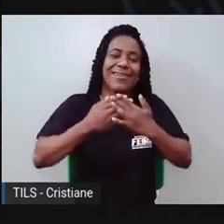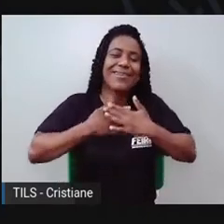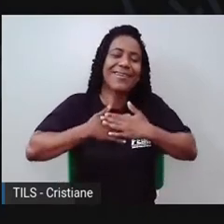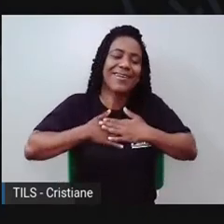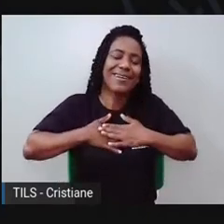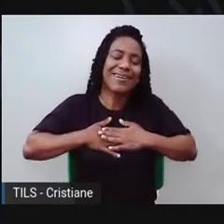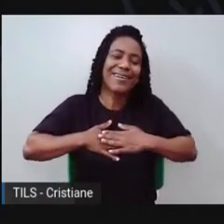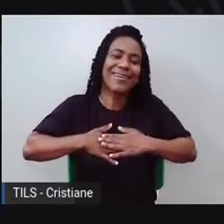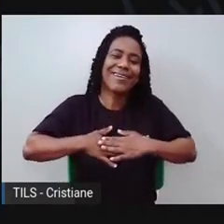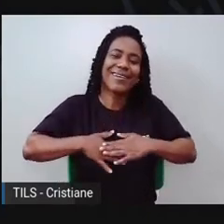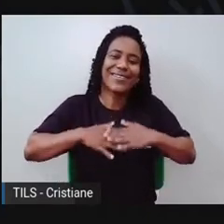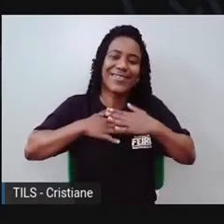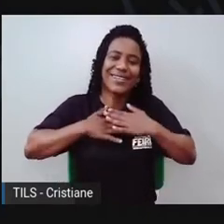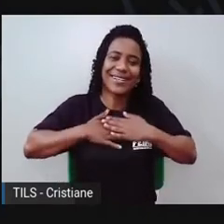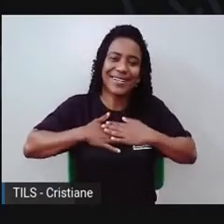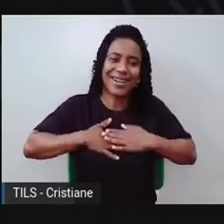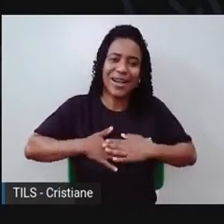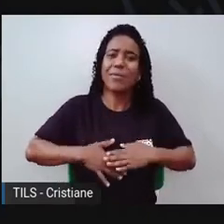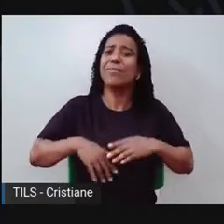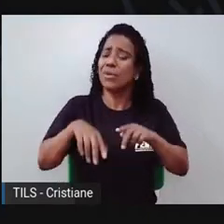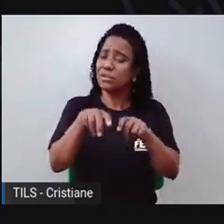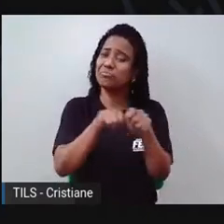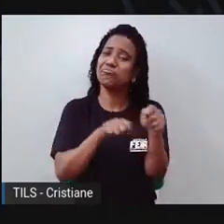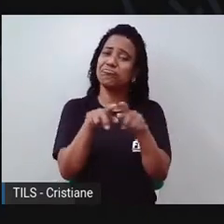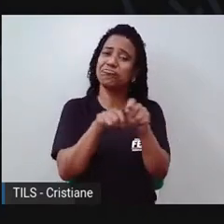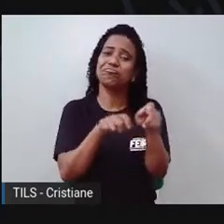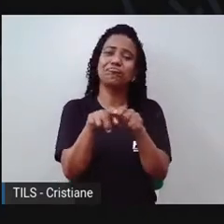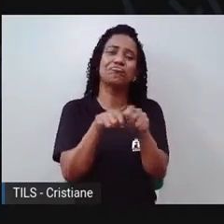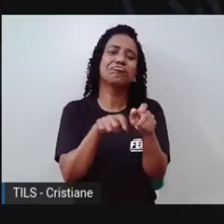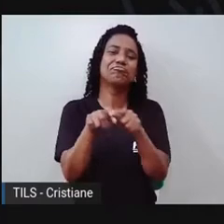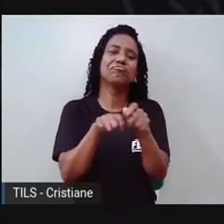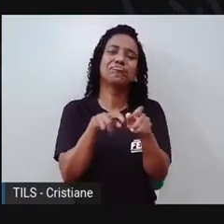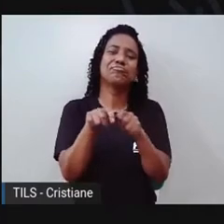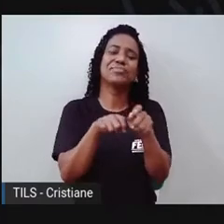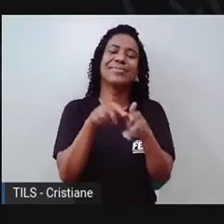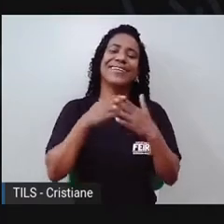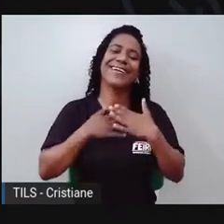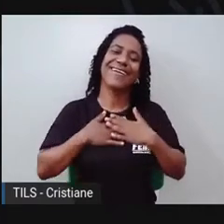e paciência. E rasgar papel até desestressa, sabe? Ó, que gostoso.